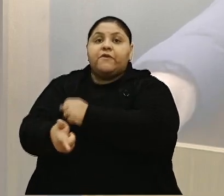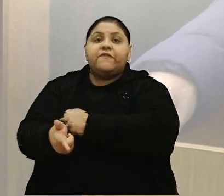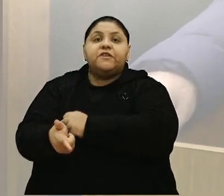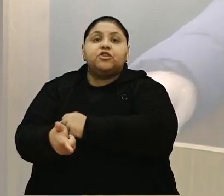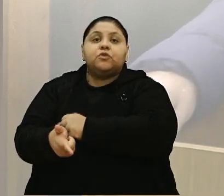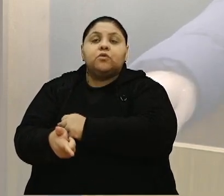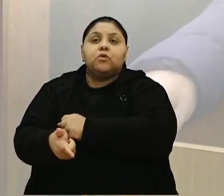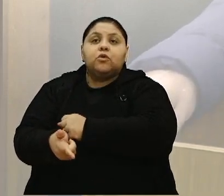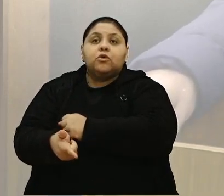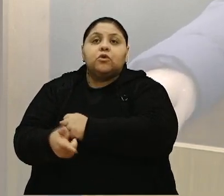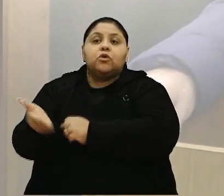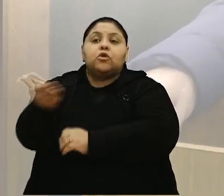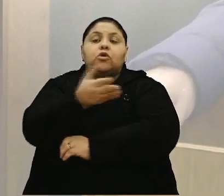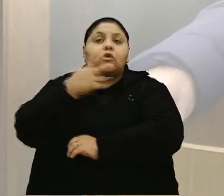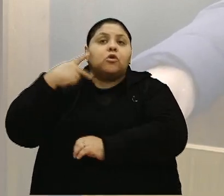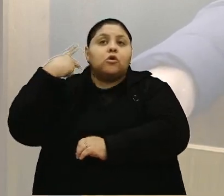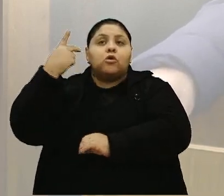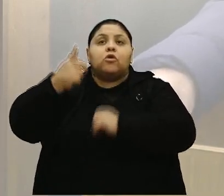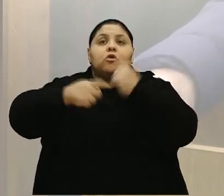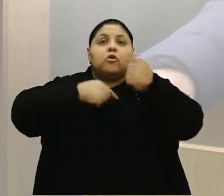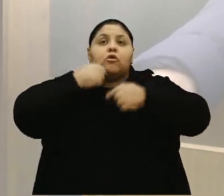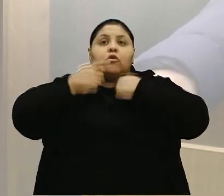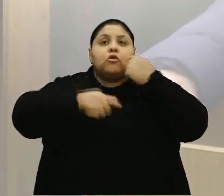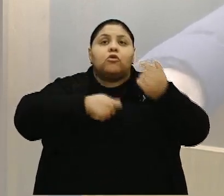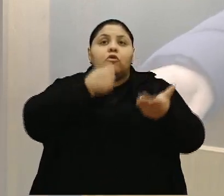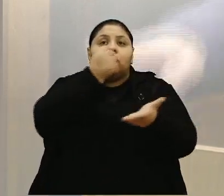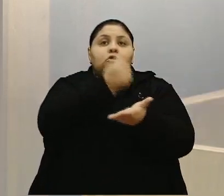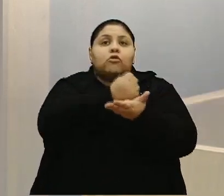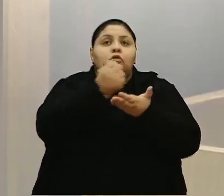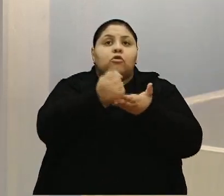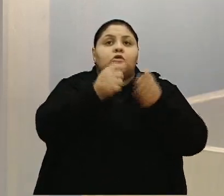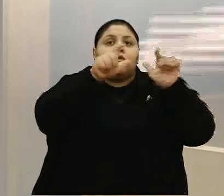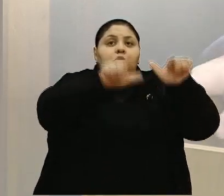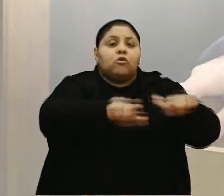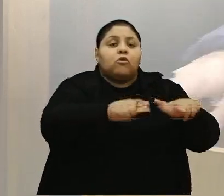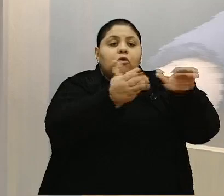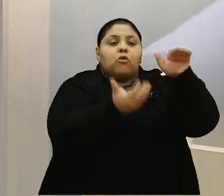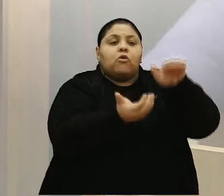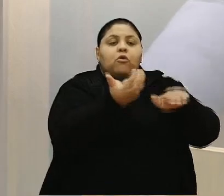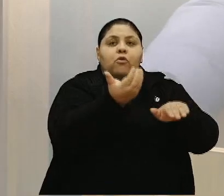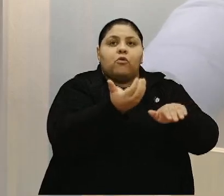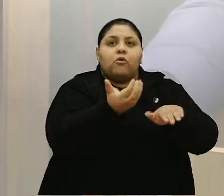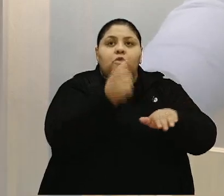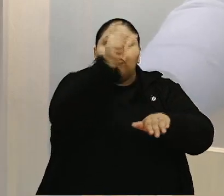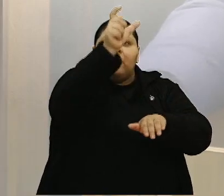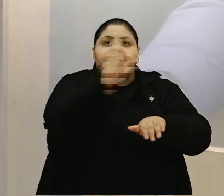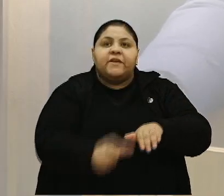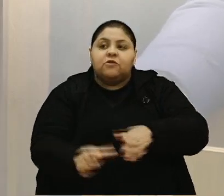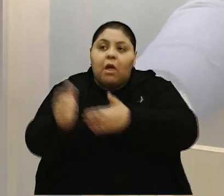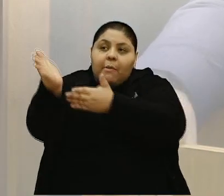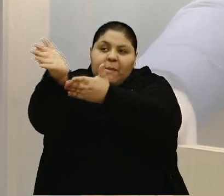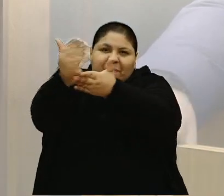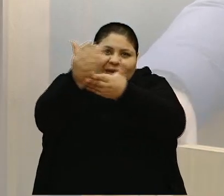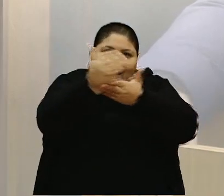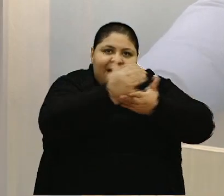Qual é o vereador que ia criticar a contratação de um escritório em Brasília ou de alguém para buscar recurso?